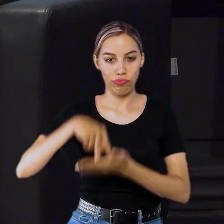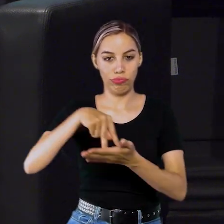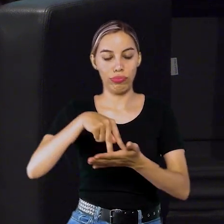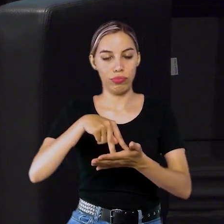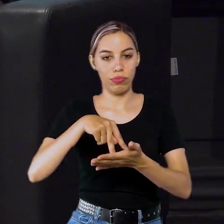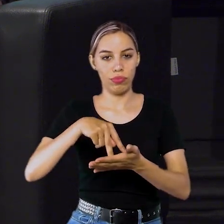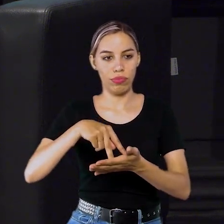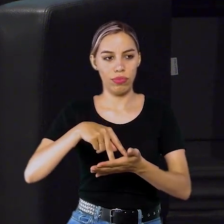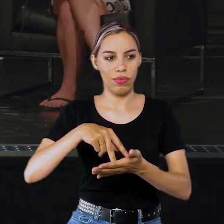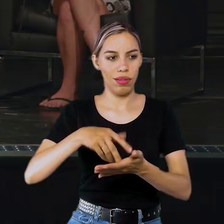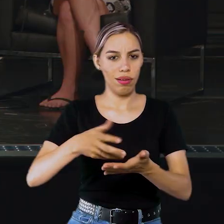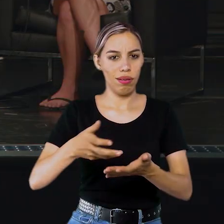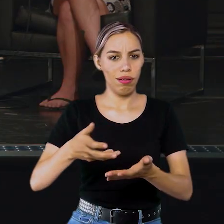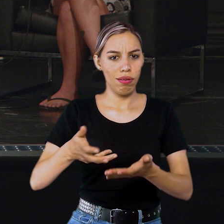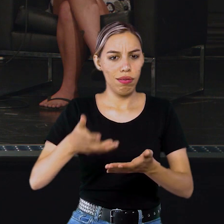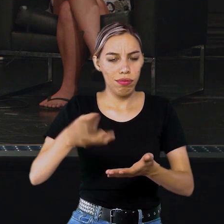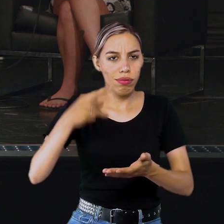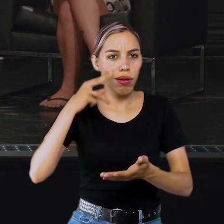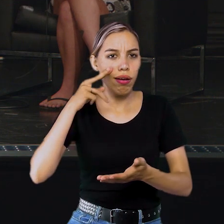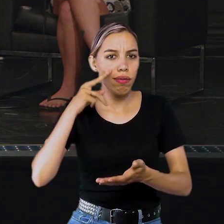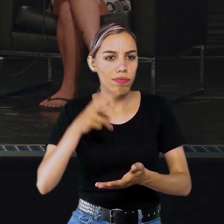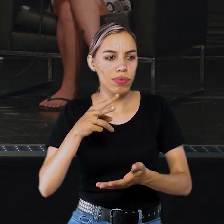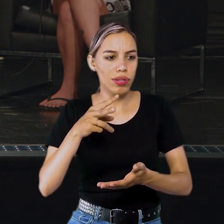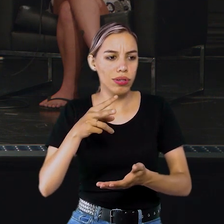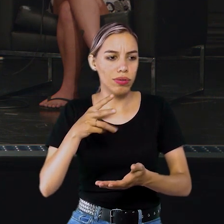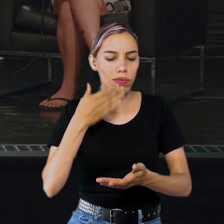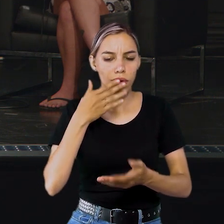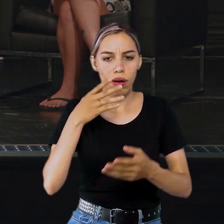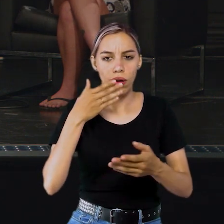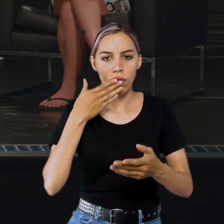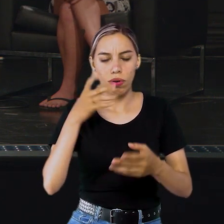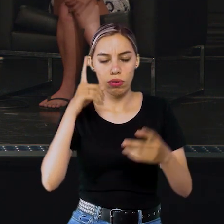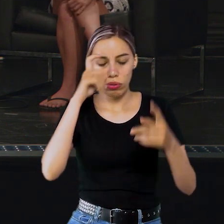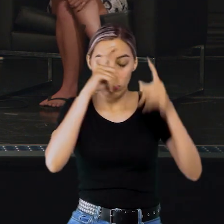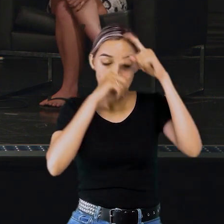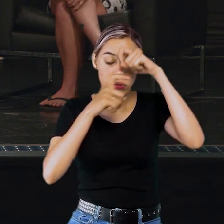Tiamões exatamente isso. Quais que são essas dificuldades também, né,